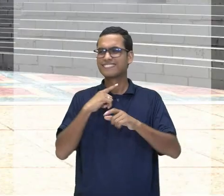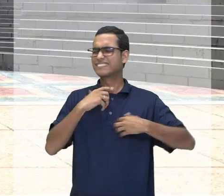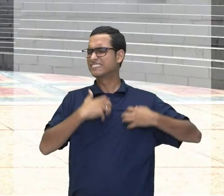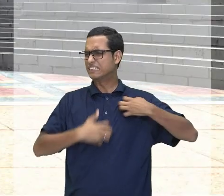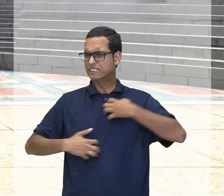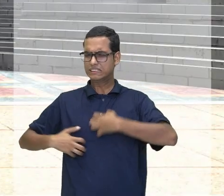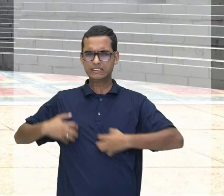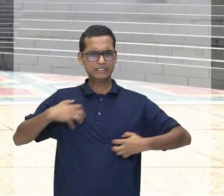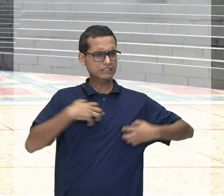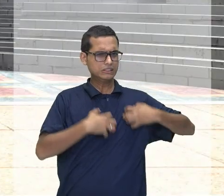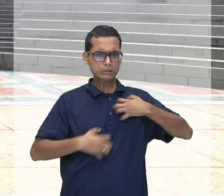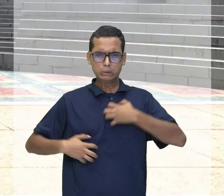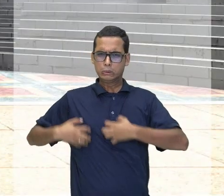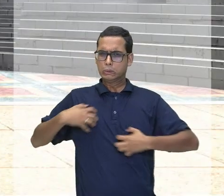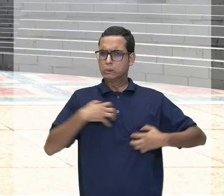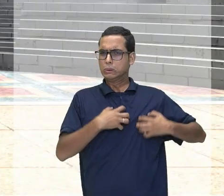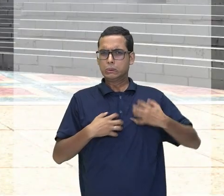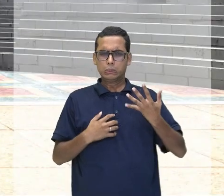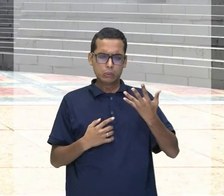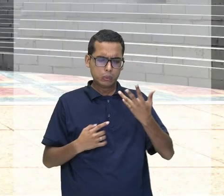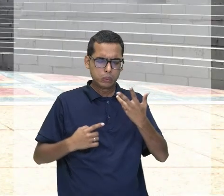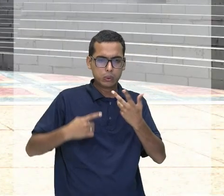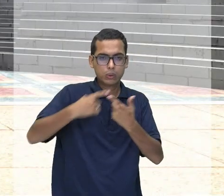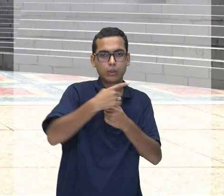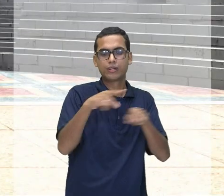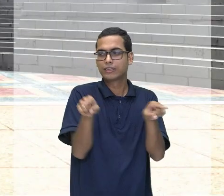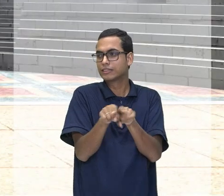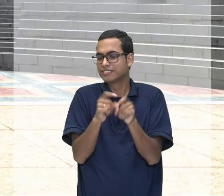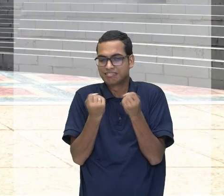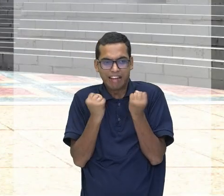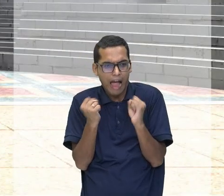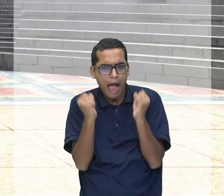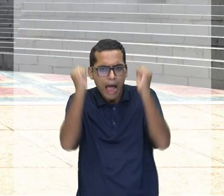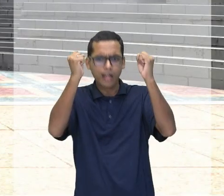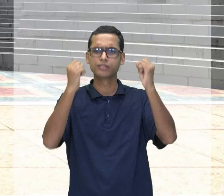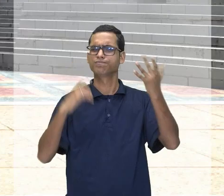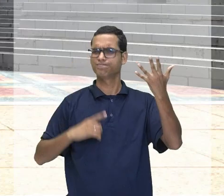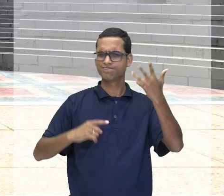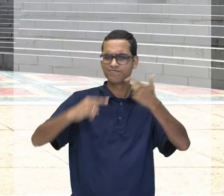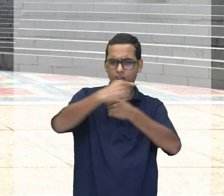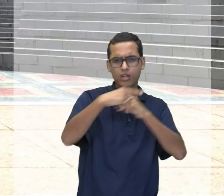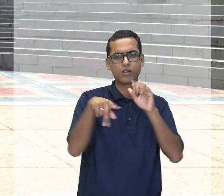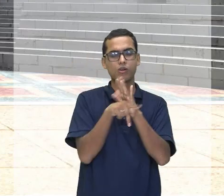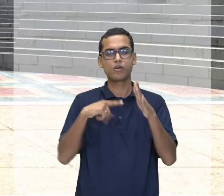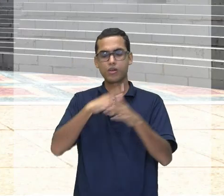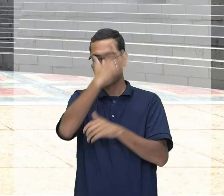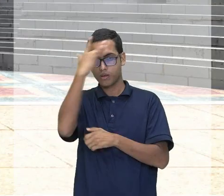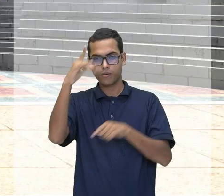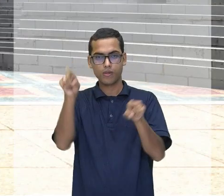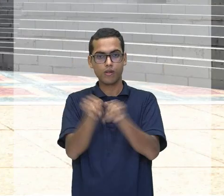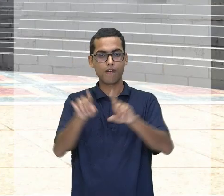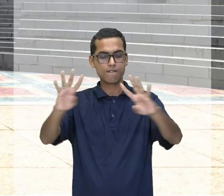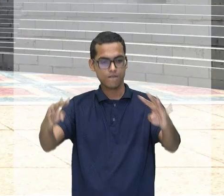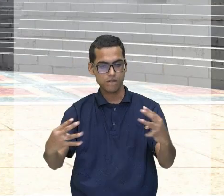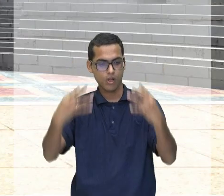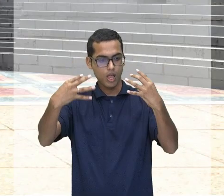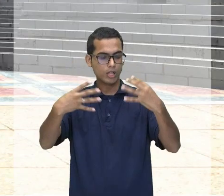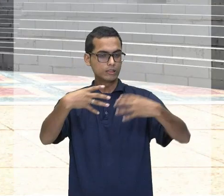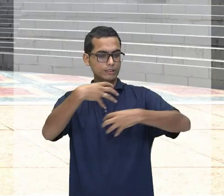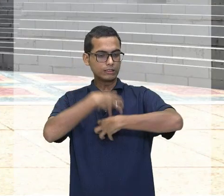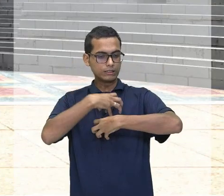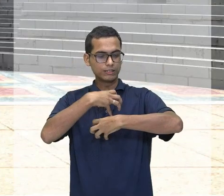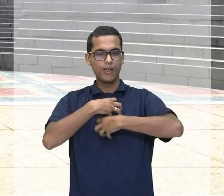uma cena para que realmente ali o nosso espectador ele sinta nessa compaixão, essa